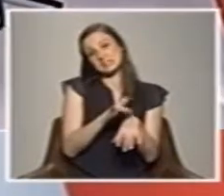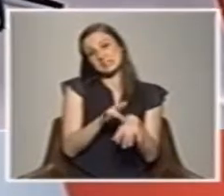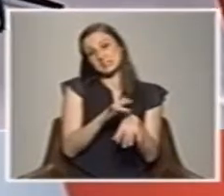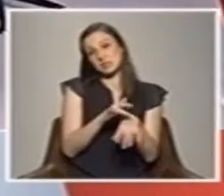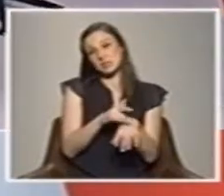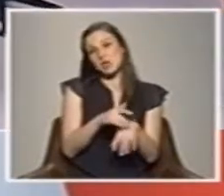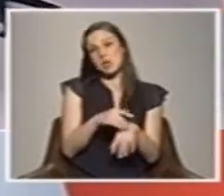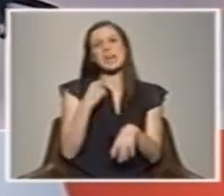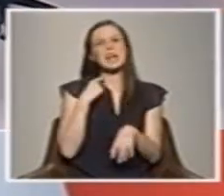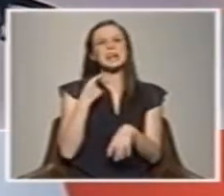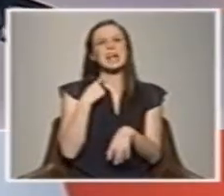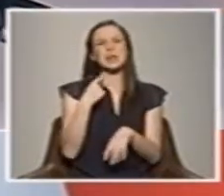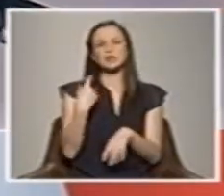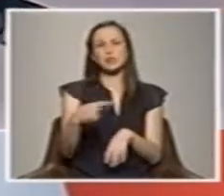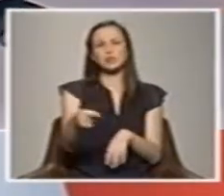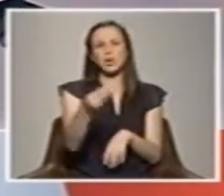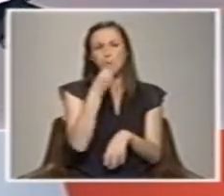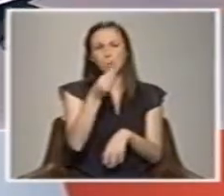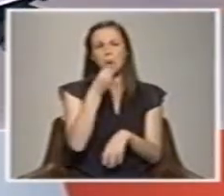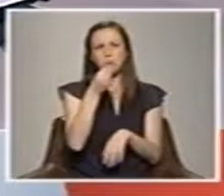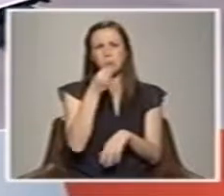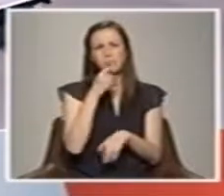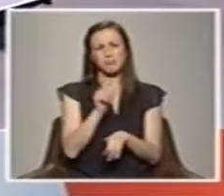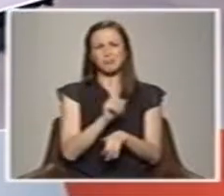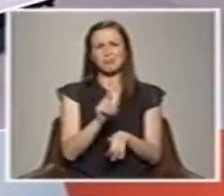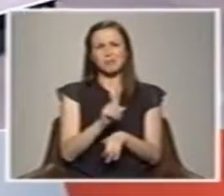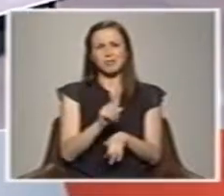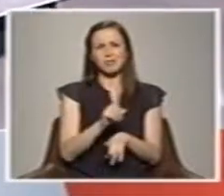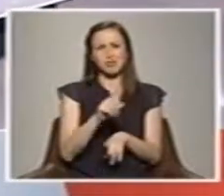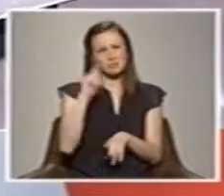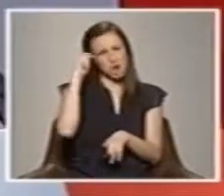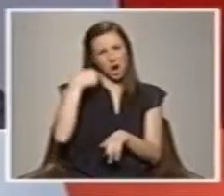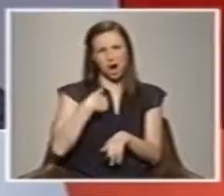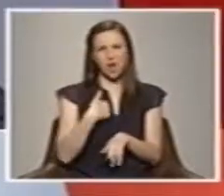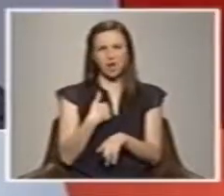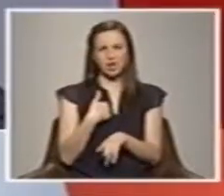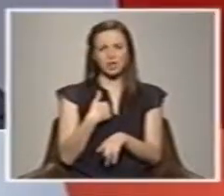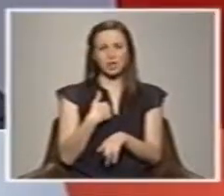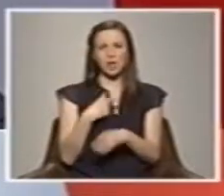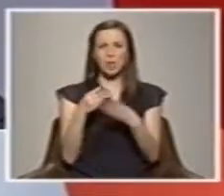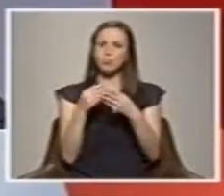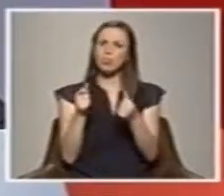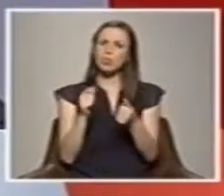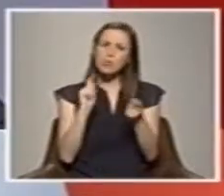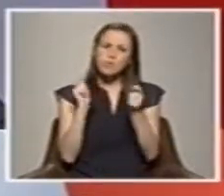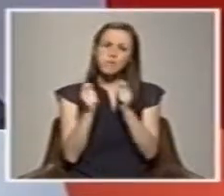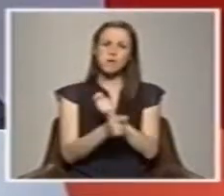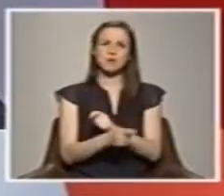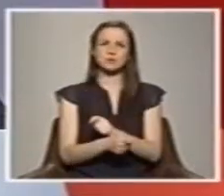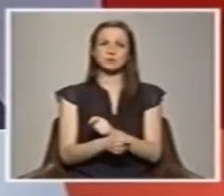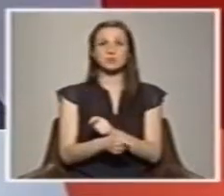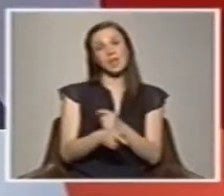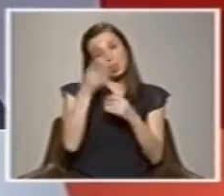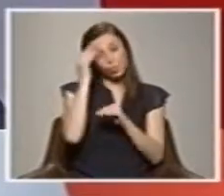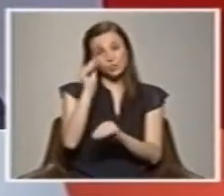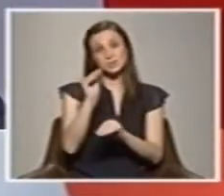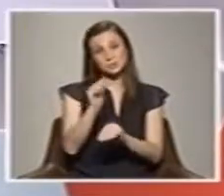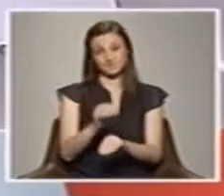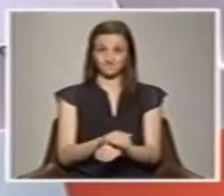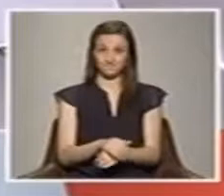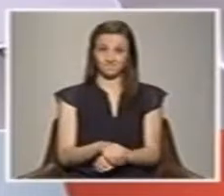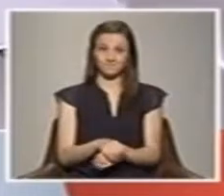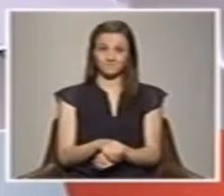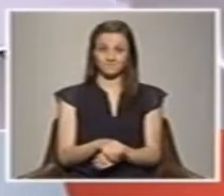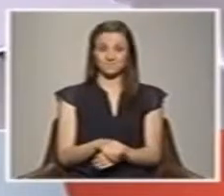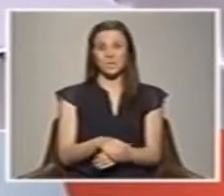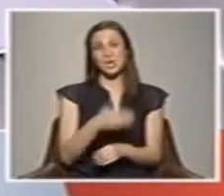comer carne todos os dias. Mas não, é evidente. Faz mal até comer carne todos os dias, há outros produtos que substituem. É a educação. Eu acho que as